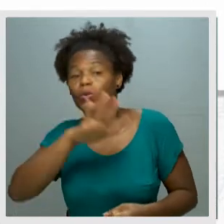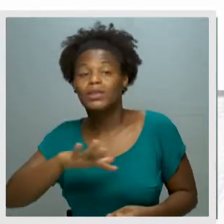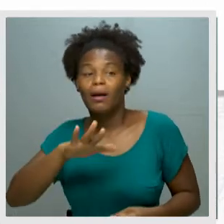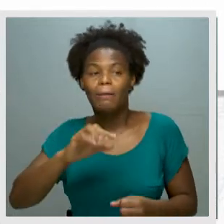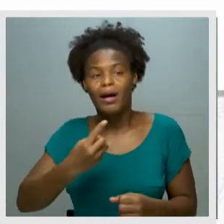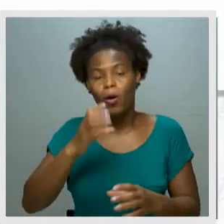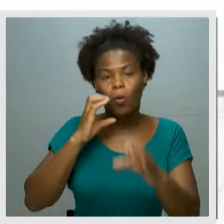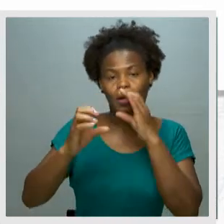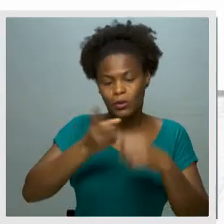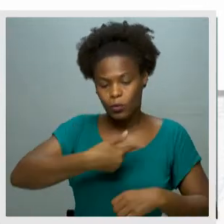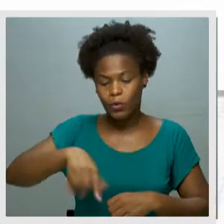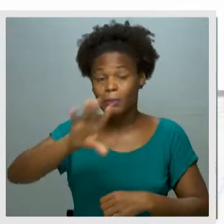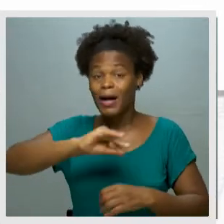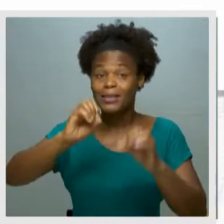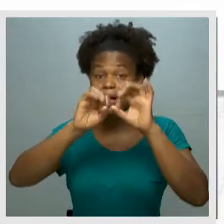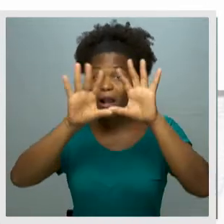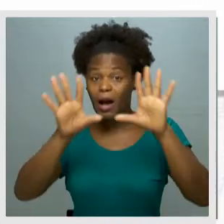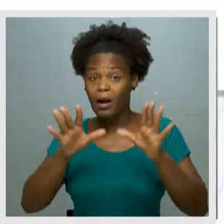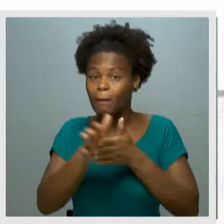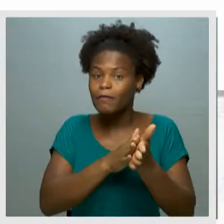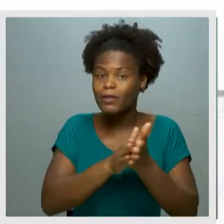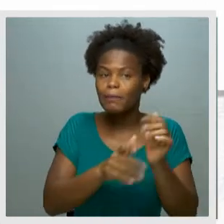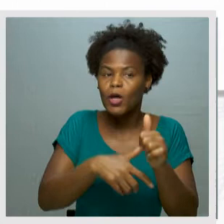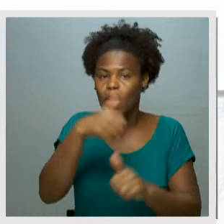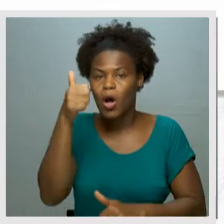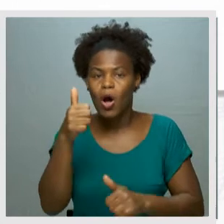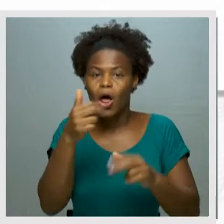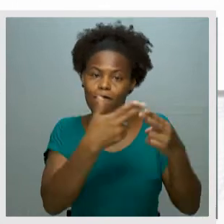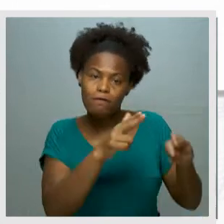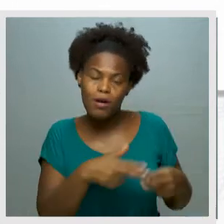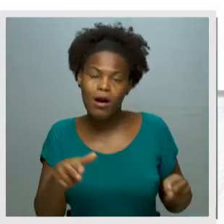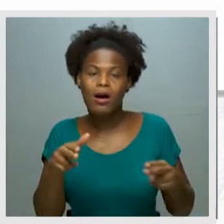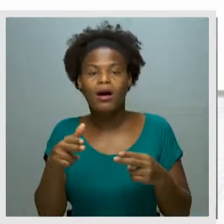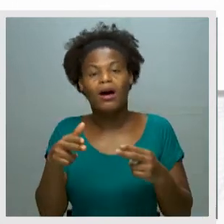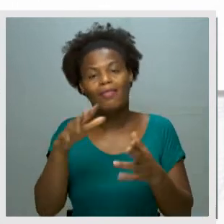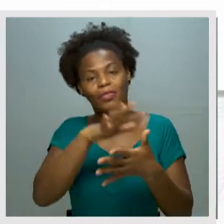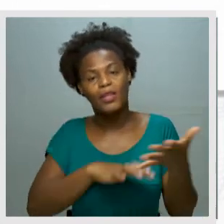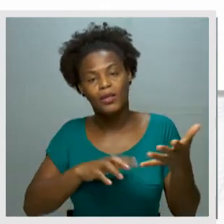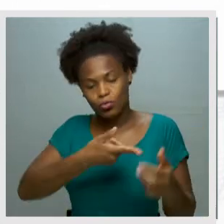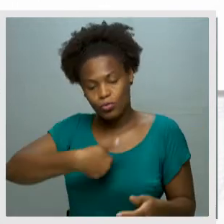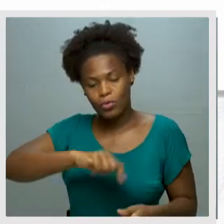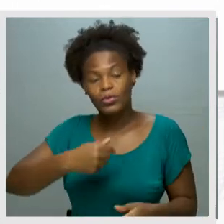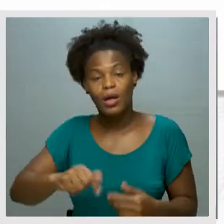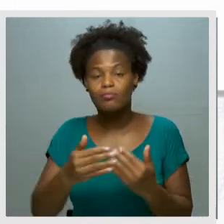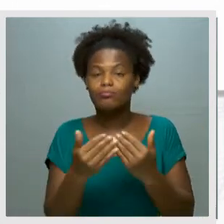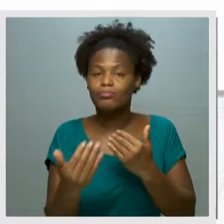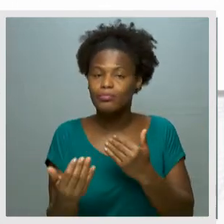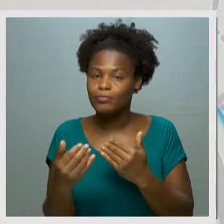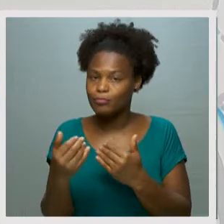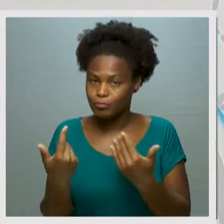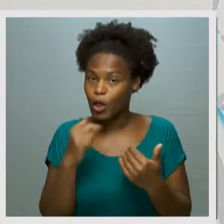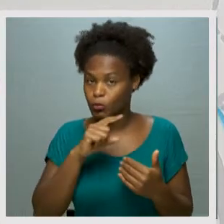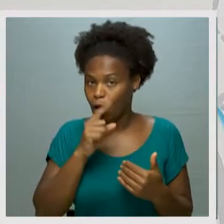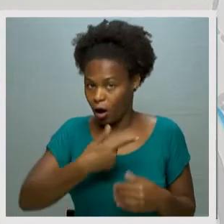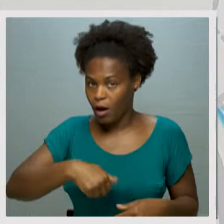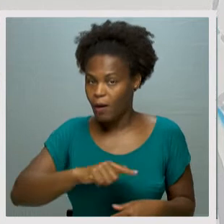tornar nossa comunicação mais clara e aproveitarmos melhor a variedade de textos que temos ao nosso dispor.